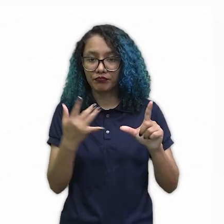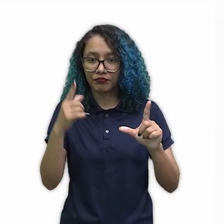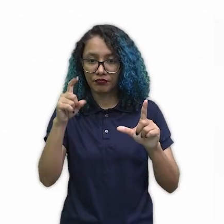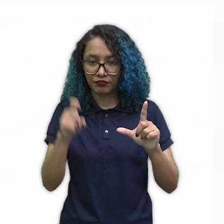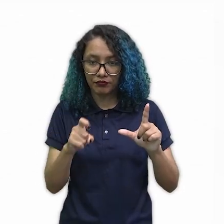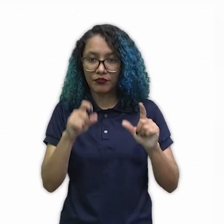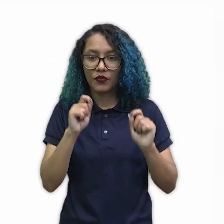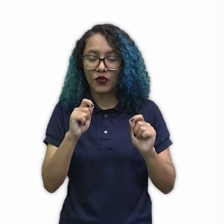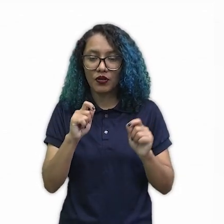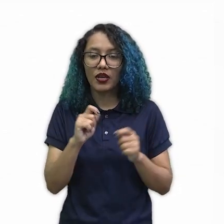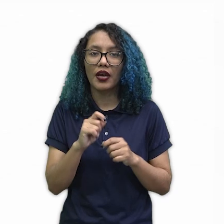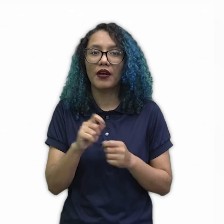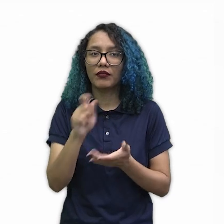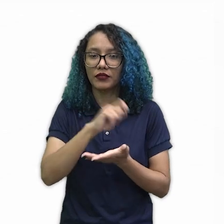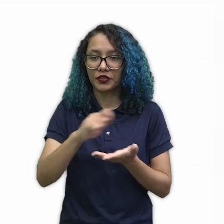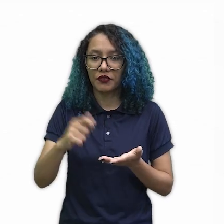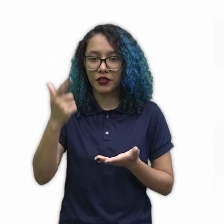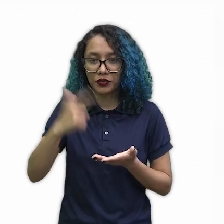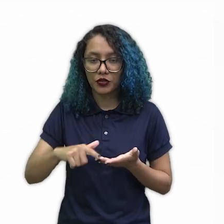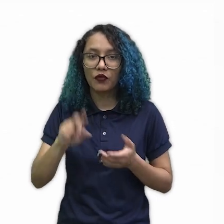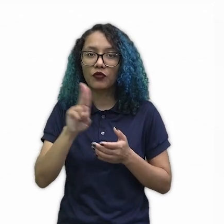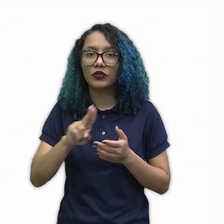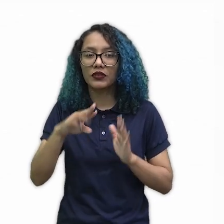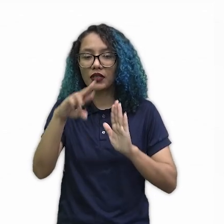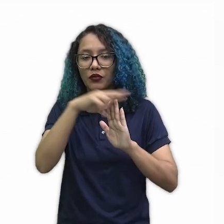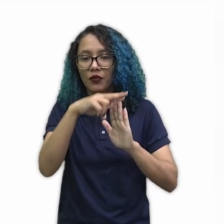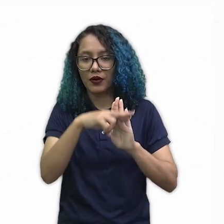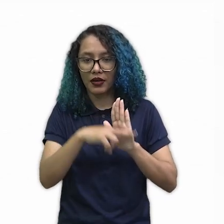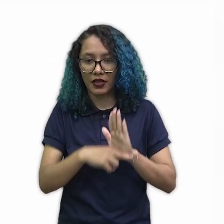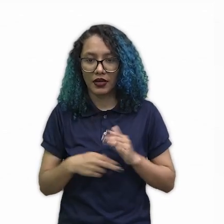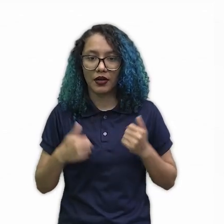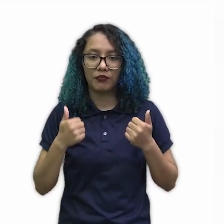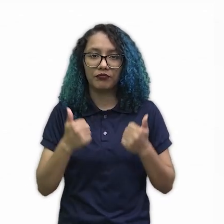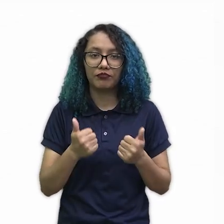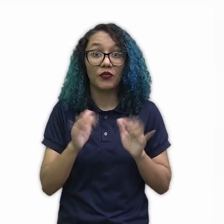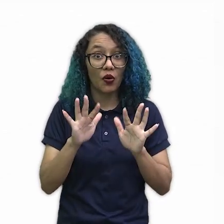seguir, aplicando as propriedades. E aqui eu vou